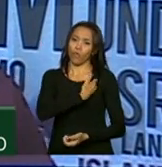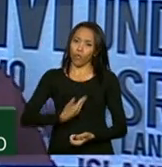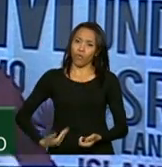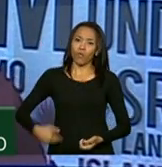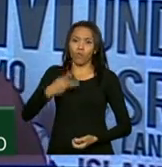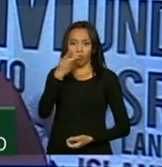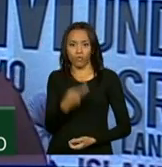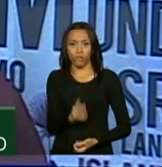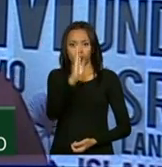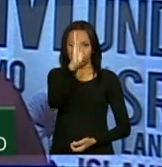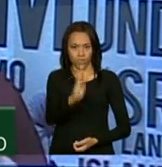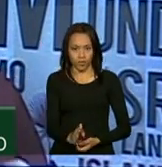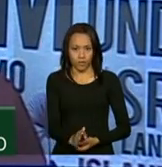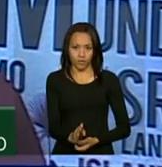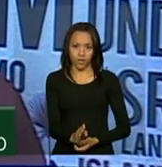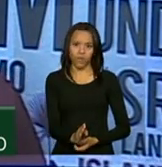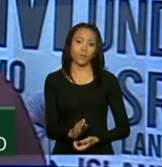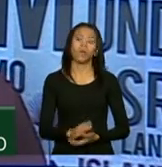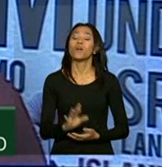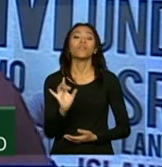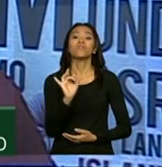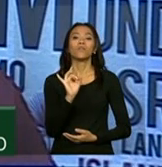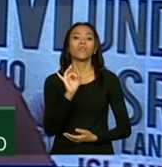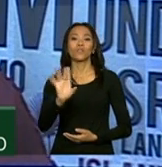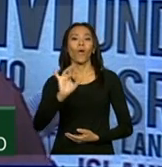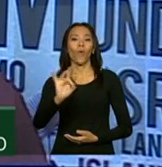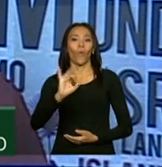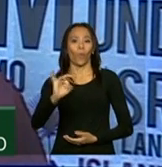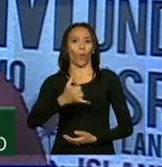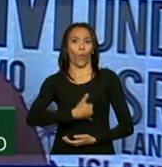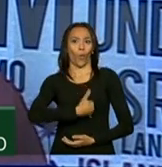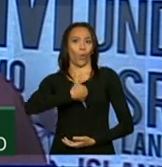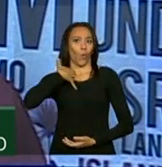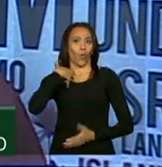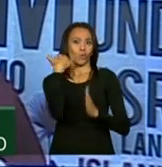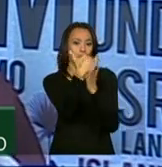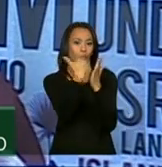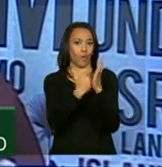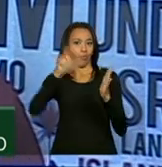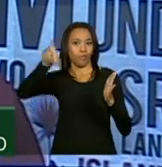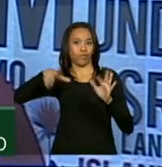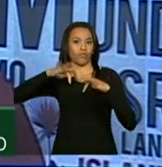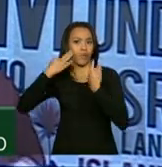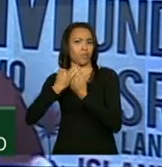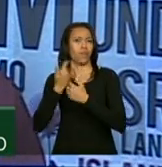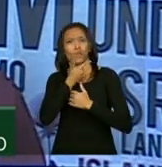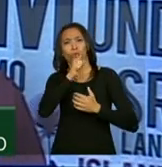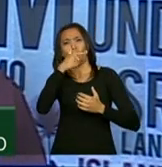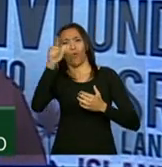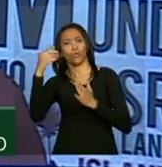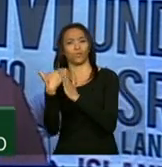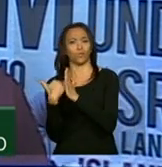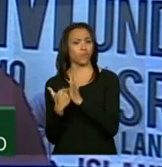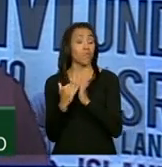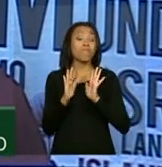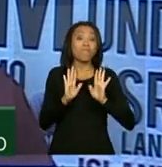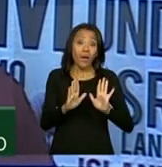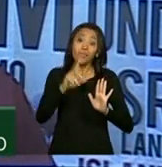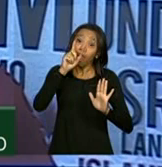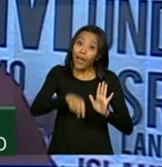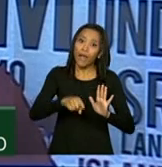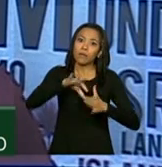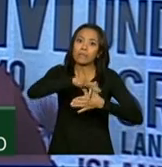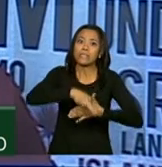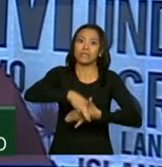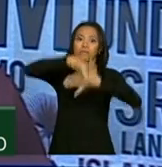brasileiro não está simplesmente orgulhoso do seu programa Bolsa Família e outras medidas, mas, sem dúvida, é um grande